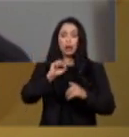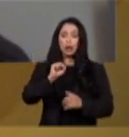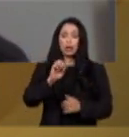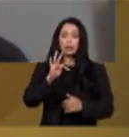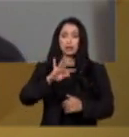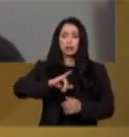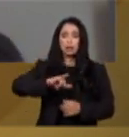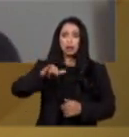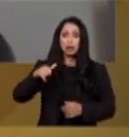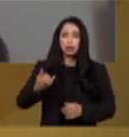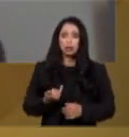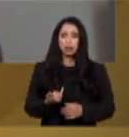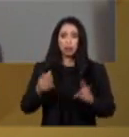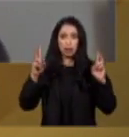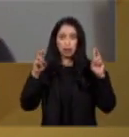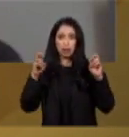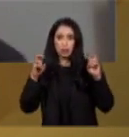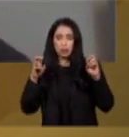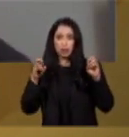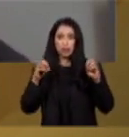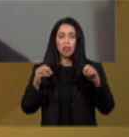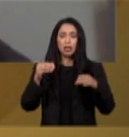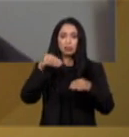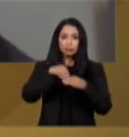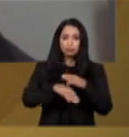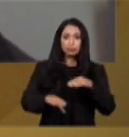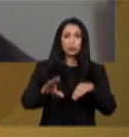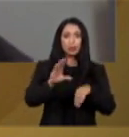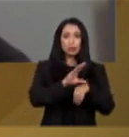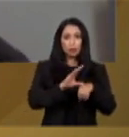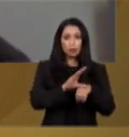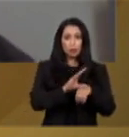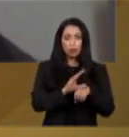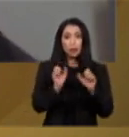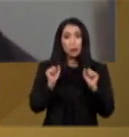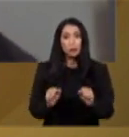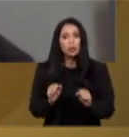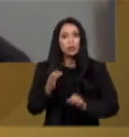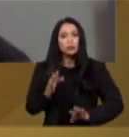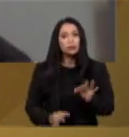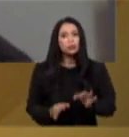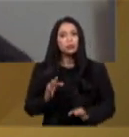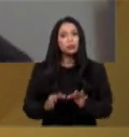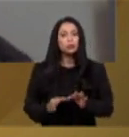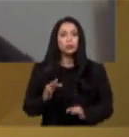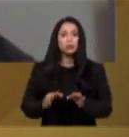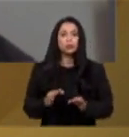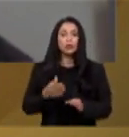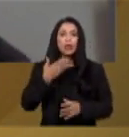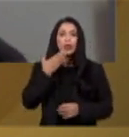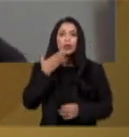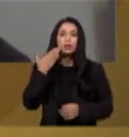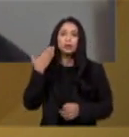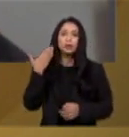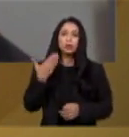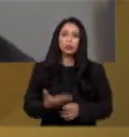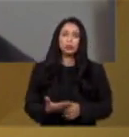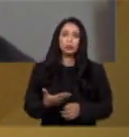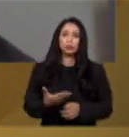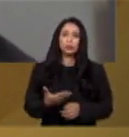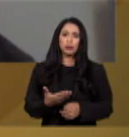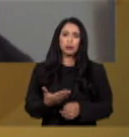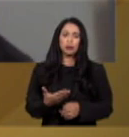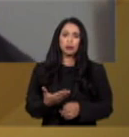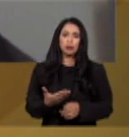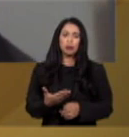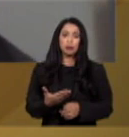matéria infraconstitucional e do Supremo em matéria constitucional, podendo, inclusive, julgar o pedido no